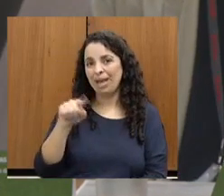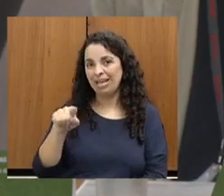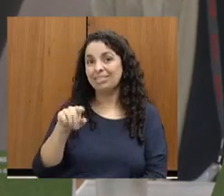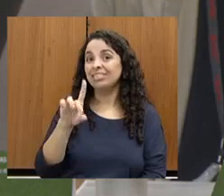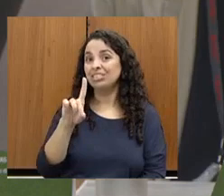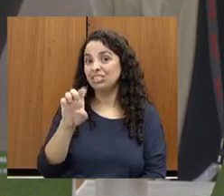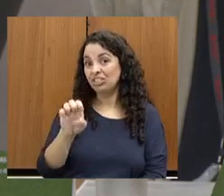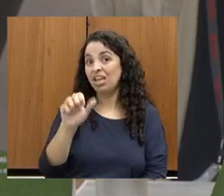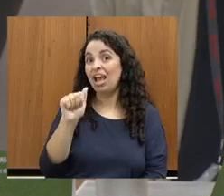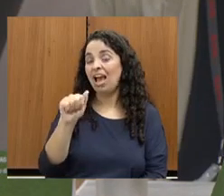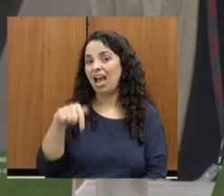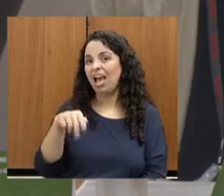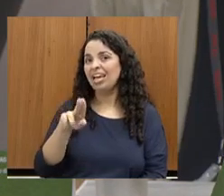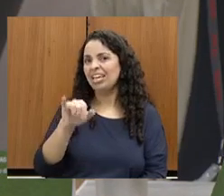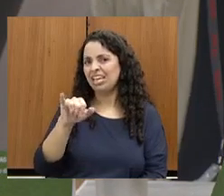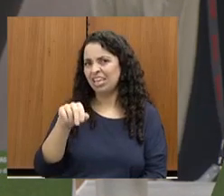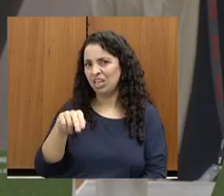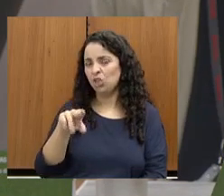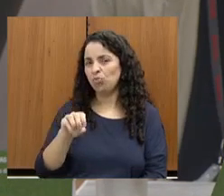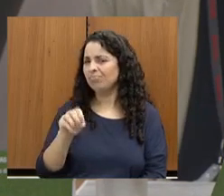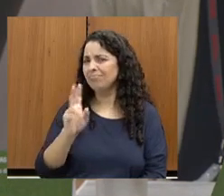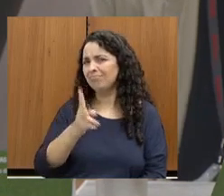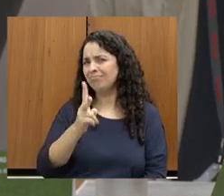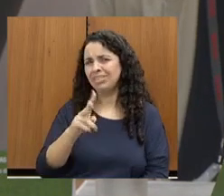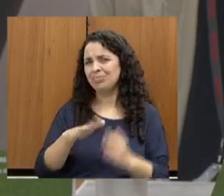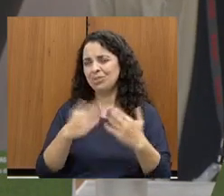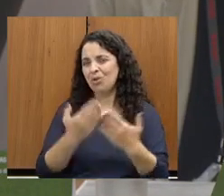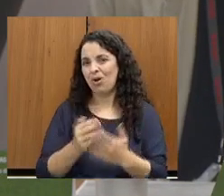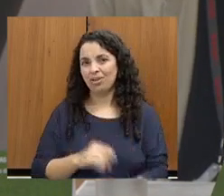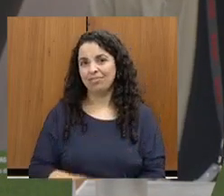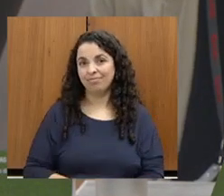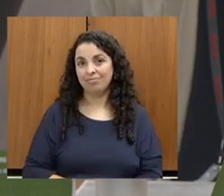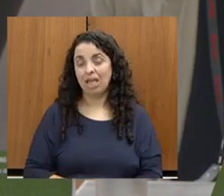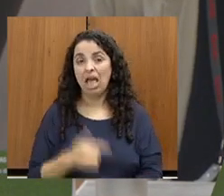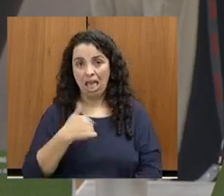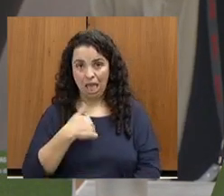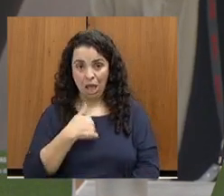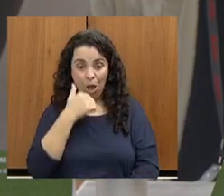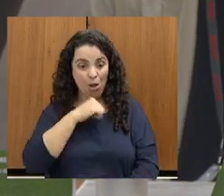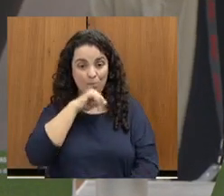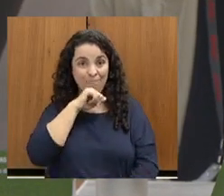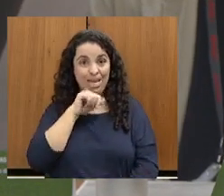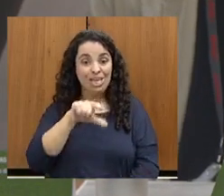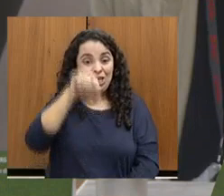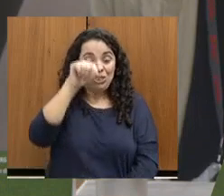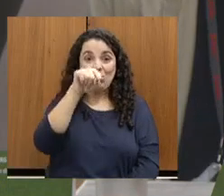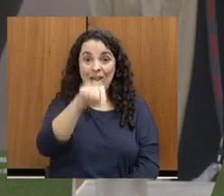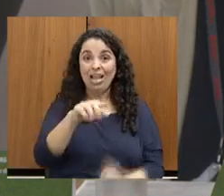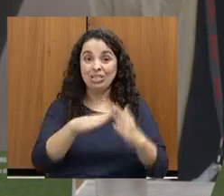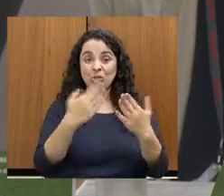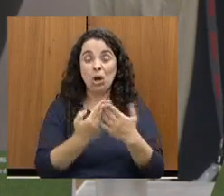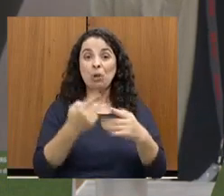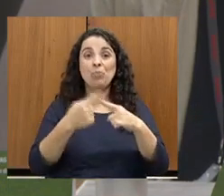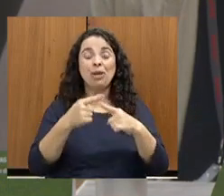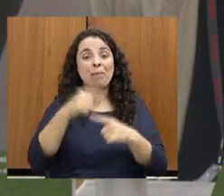Escola essa que eu escolhi acreditando que seria um lugar de amor e acolhimento.